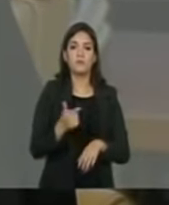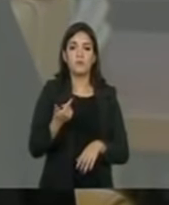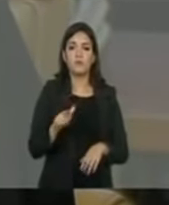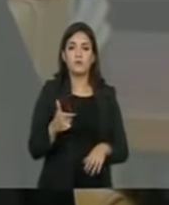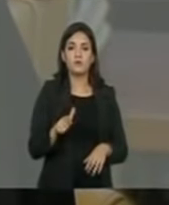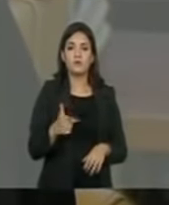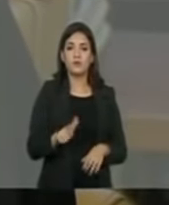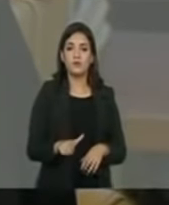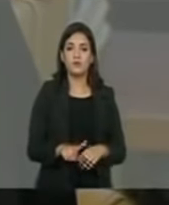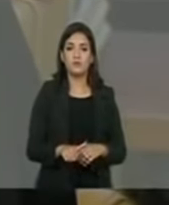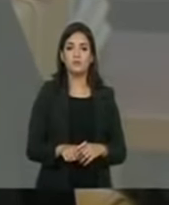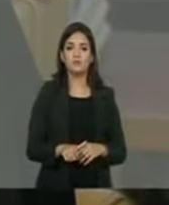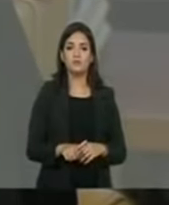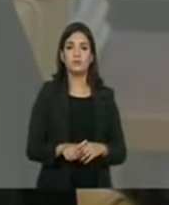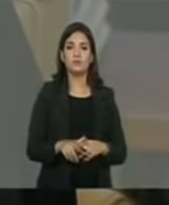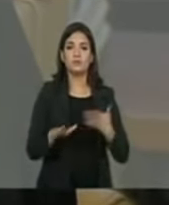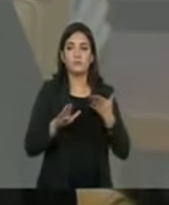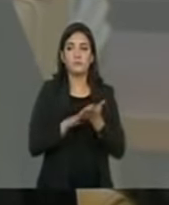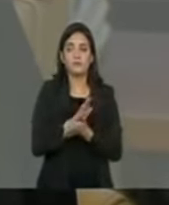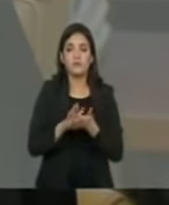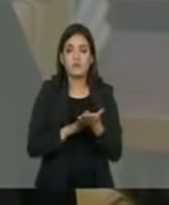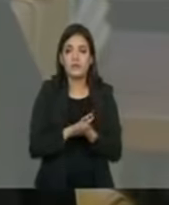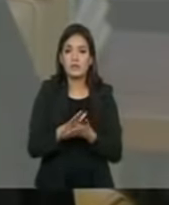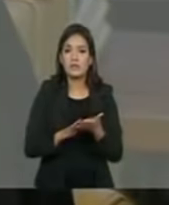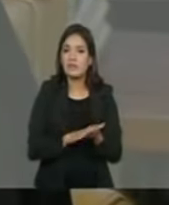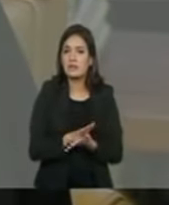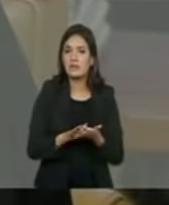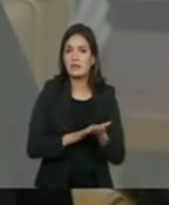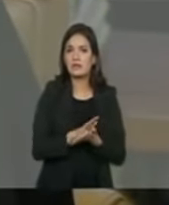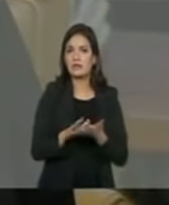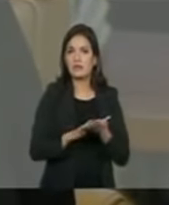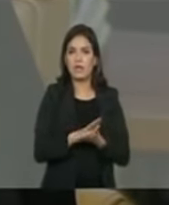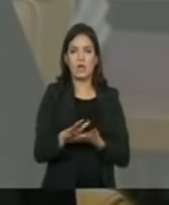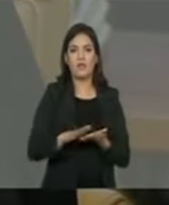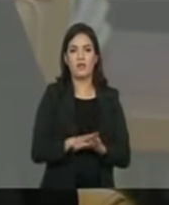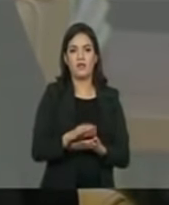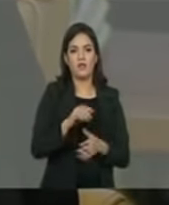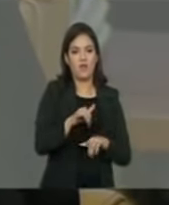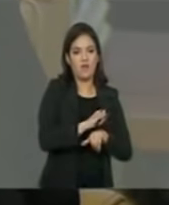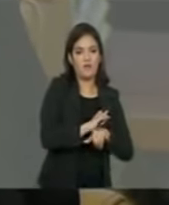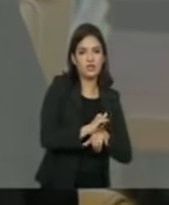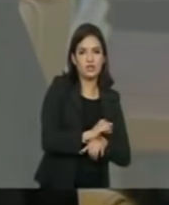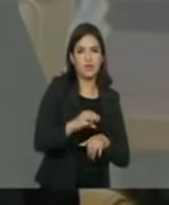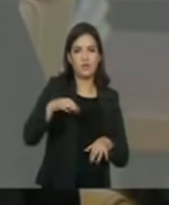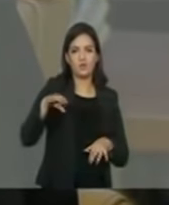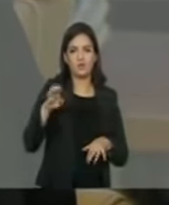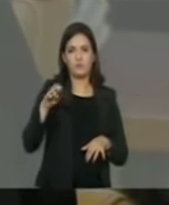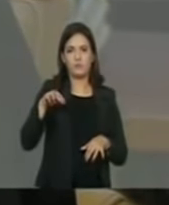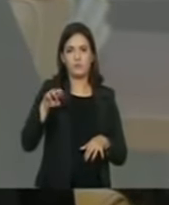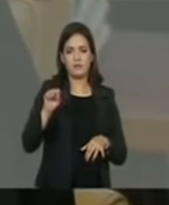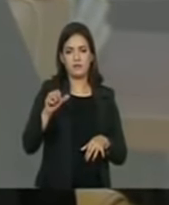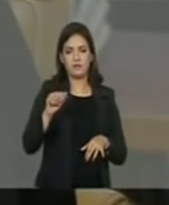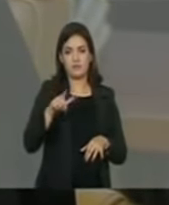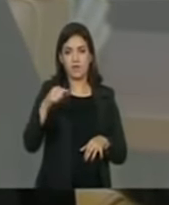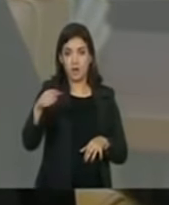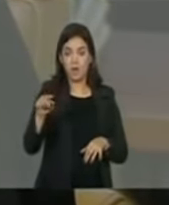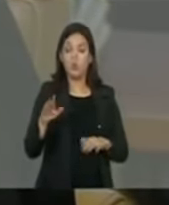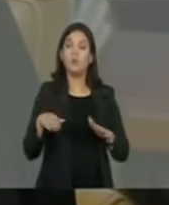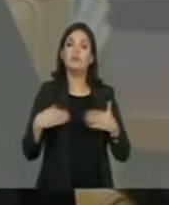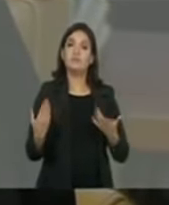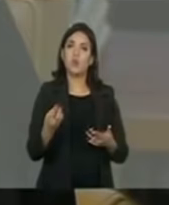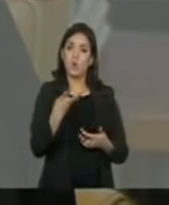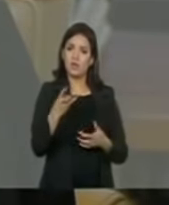as operações referentes ao mensalão ea lava jato veja se portanto que há mais de 30 anos